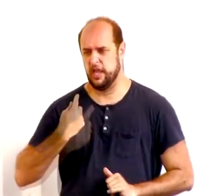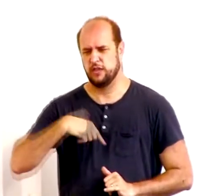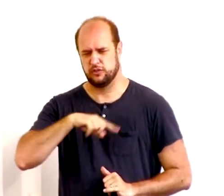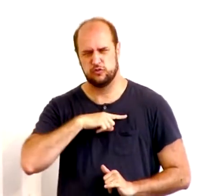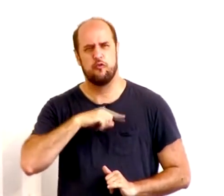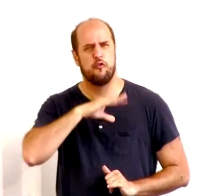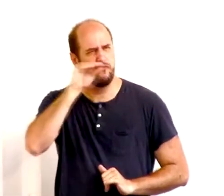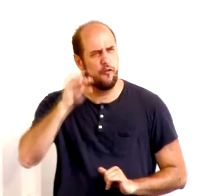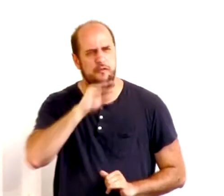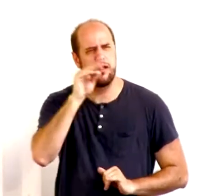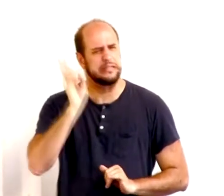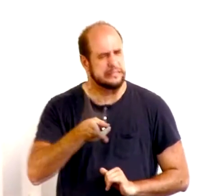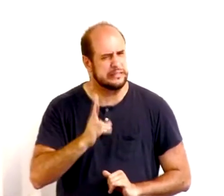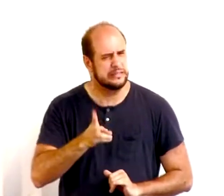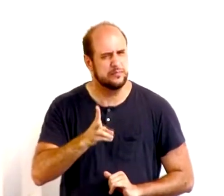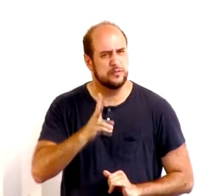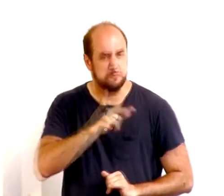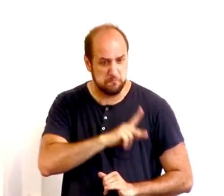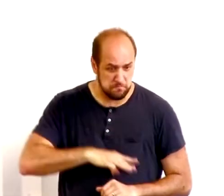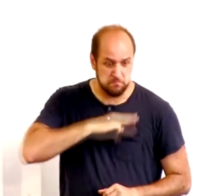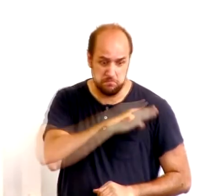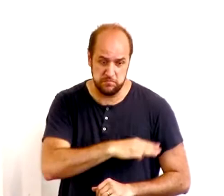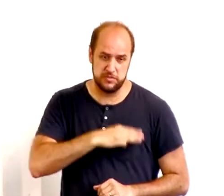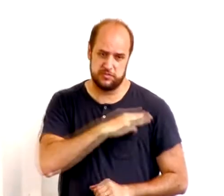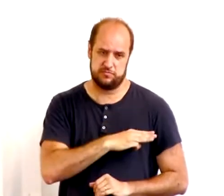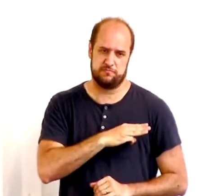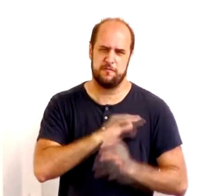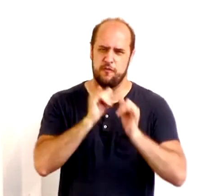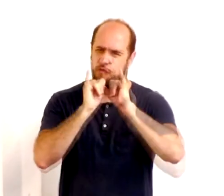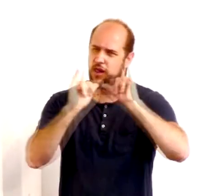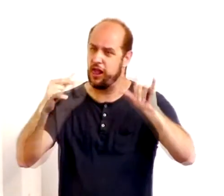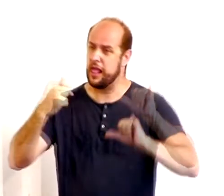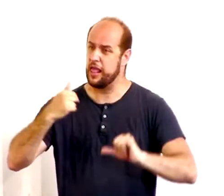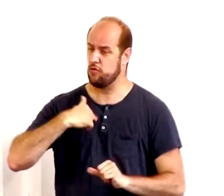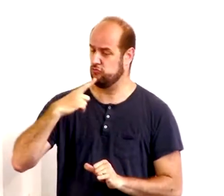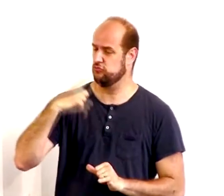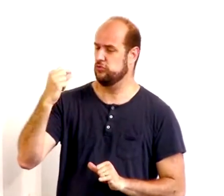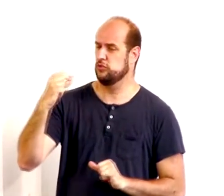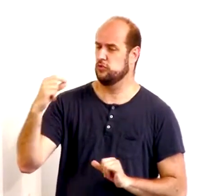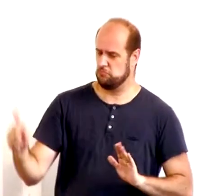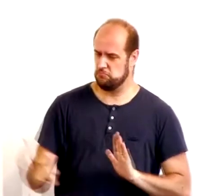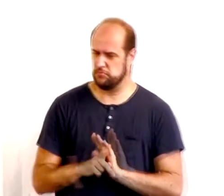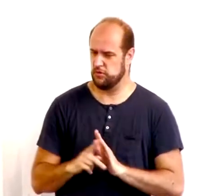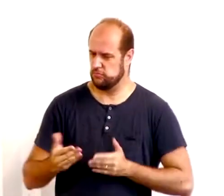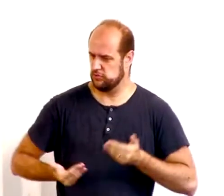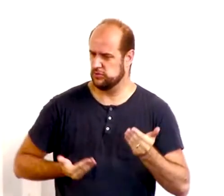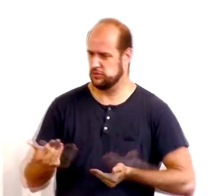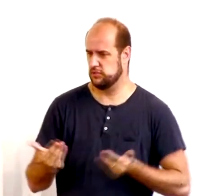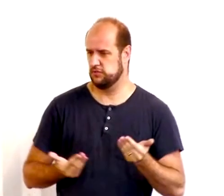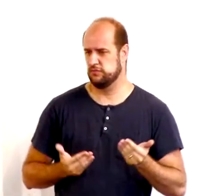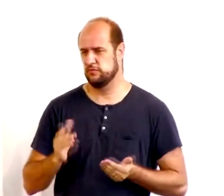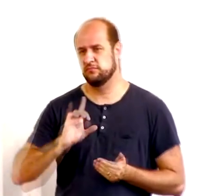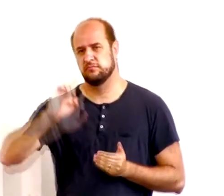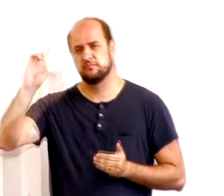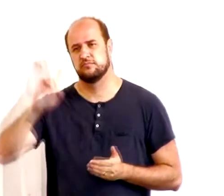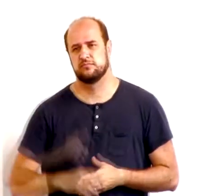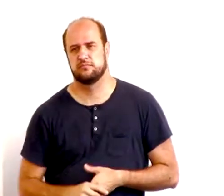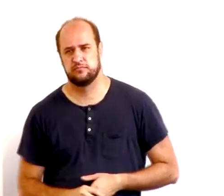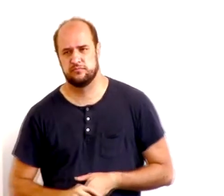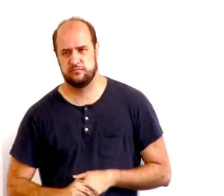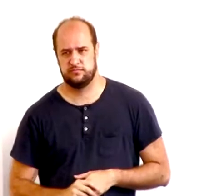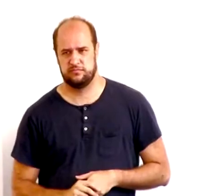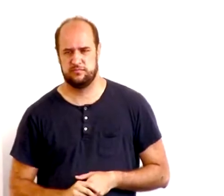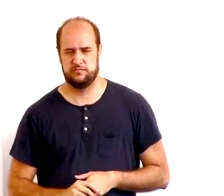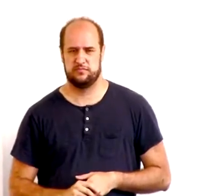nós temos, seja: eu sou um escolhido, eu faço parte do sacerdócio real, eu fui elevado para